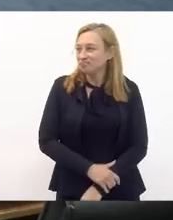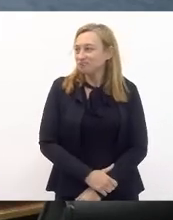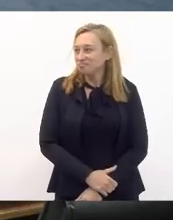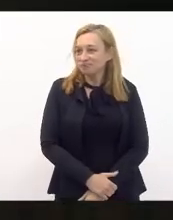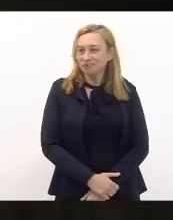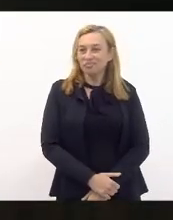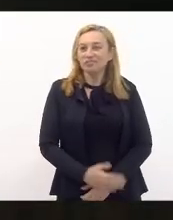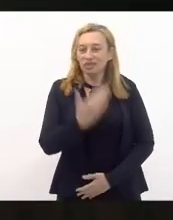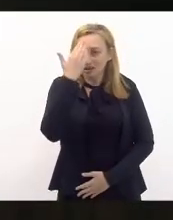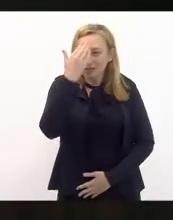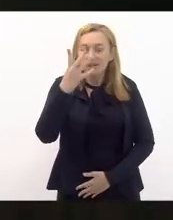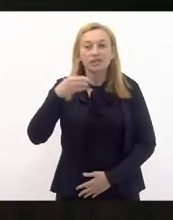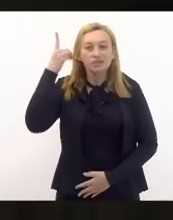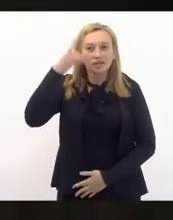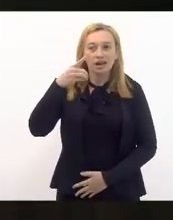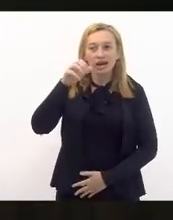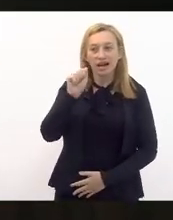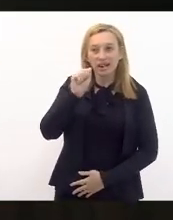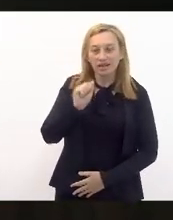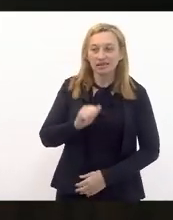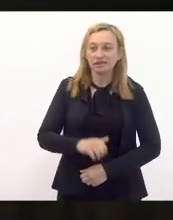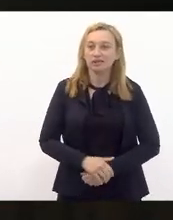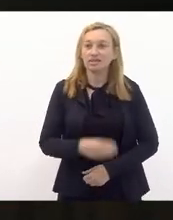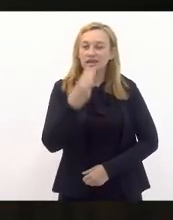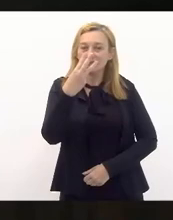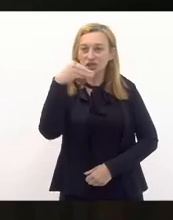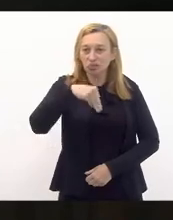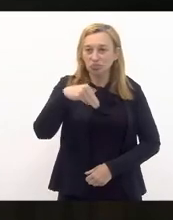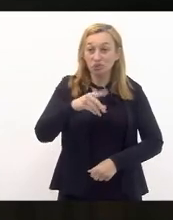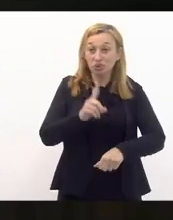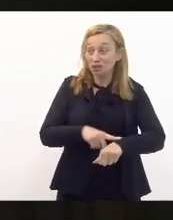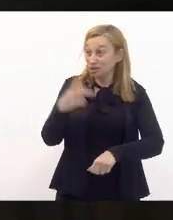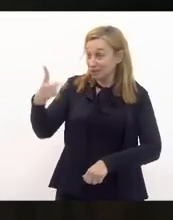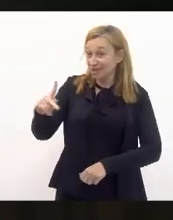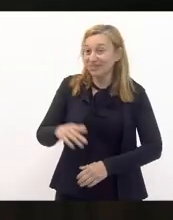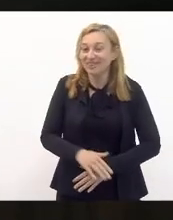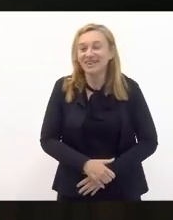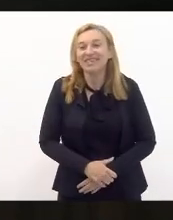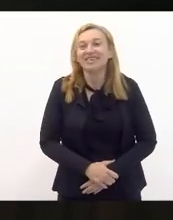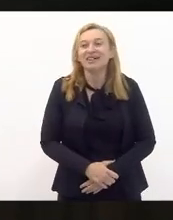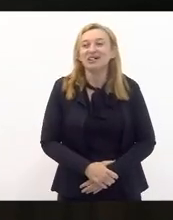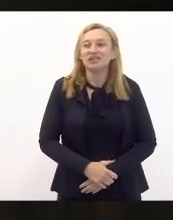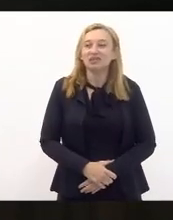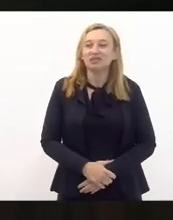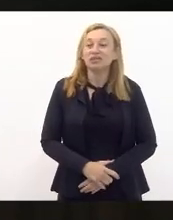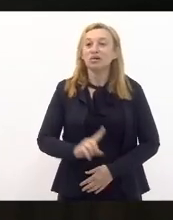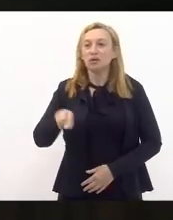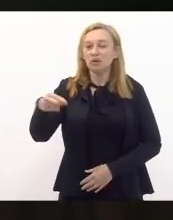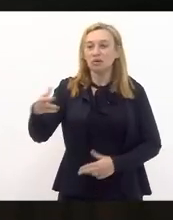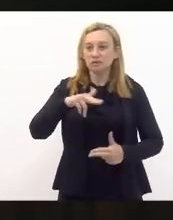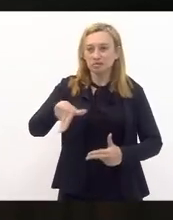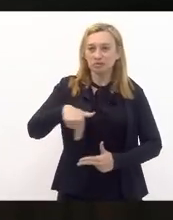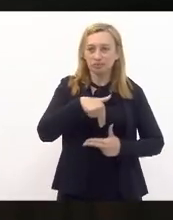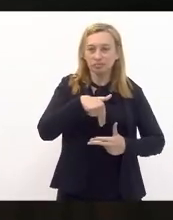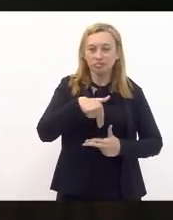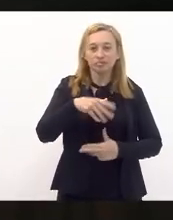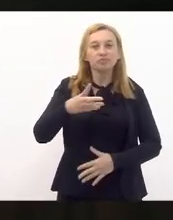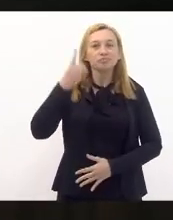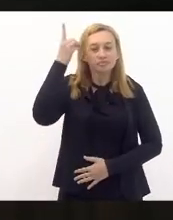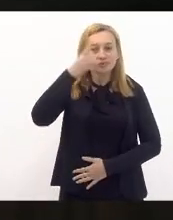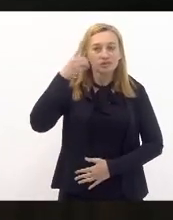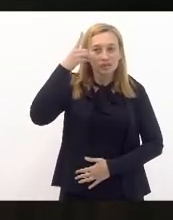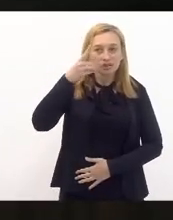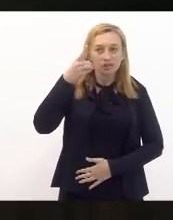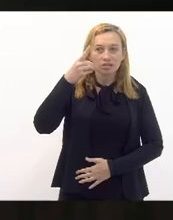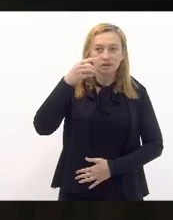bom obrigada adaptar da Lana da revista ou três minutos do tempo de você excelência próximo orador inscrito é o nome